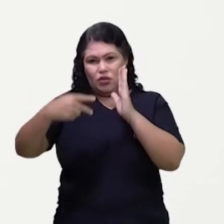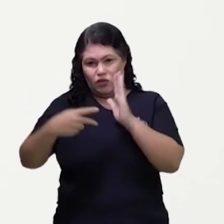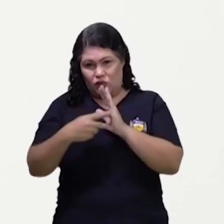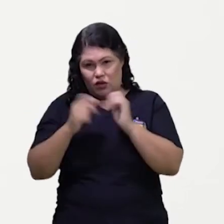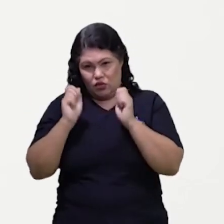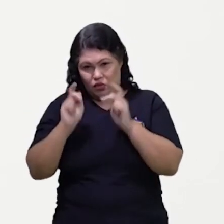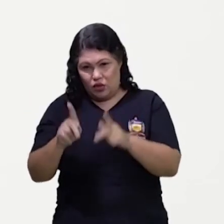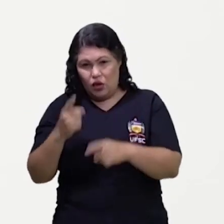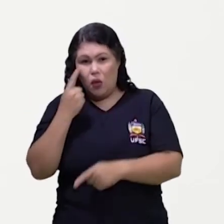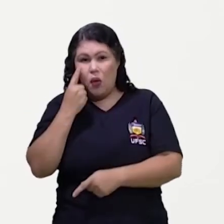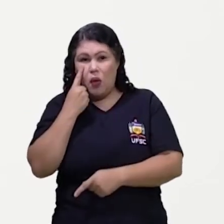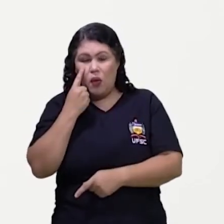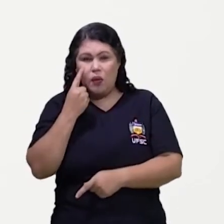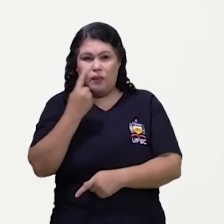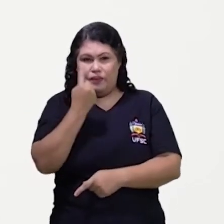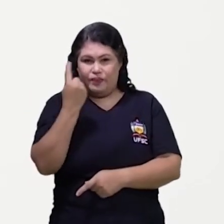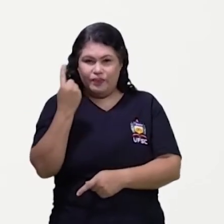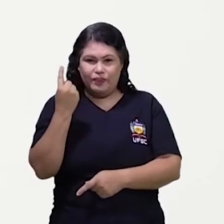vocês agora.